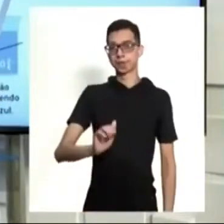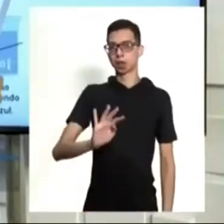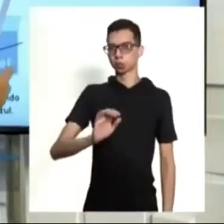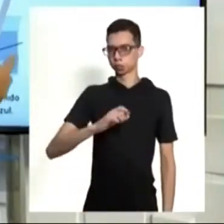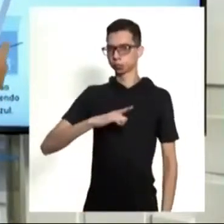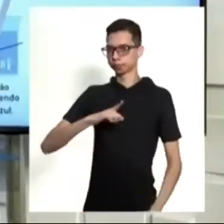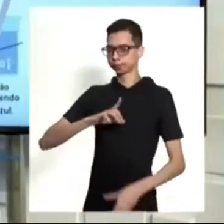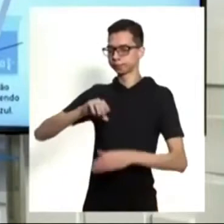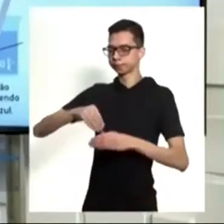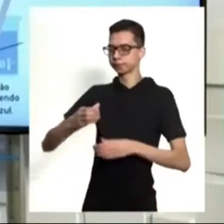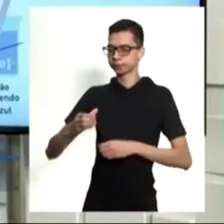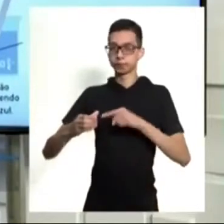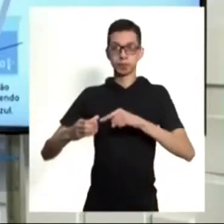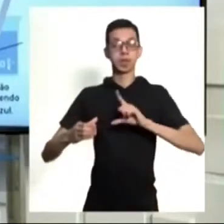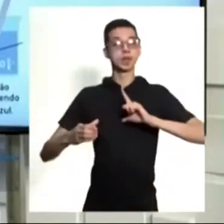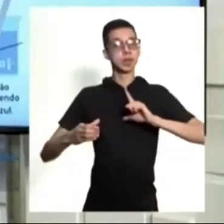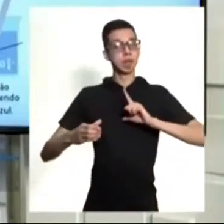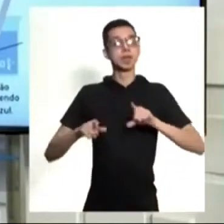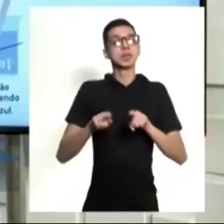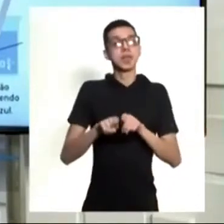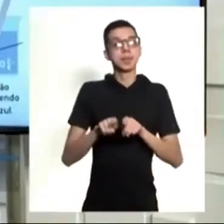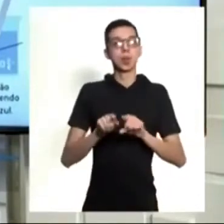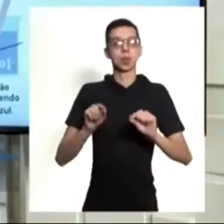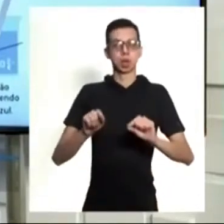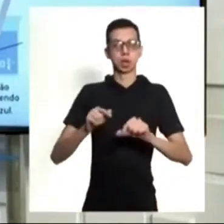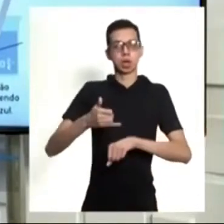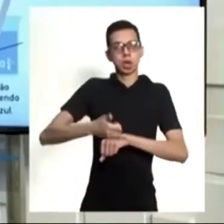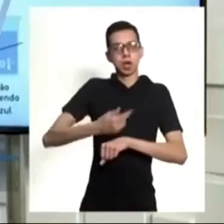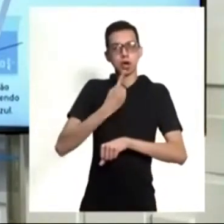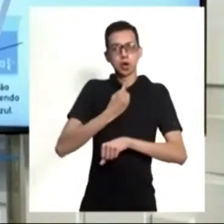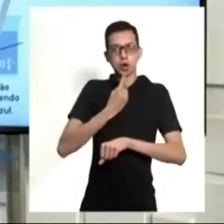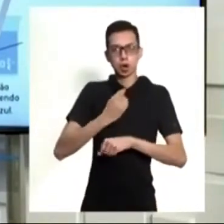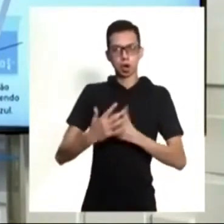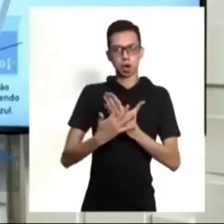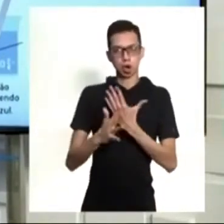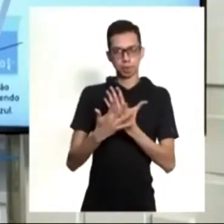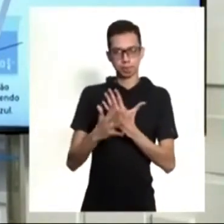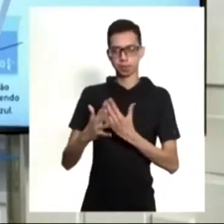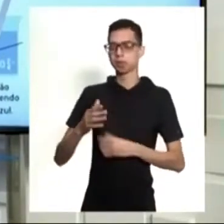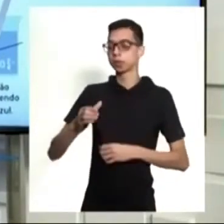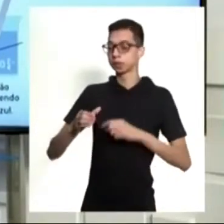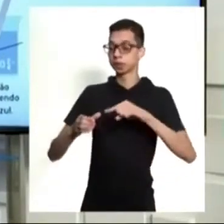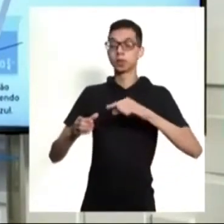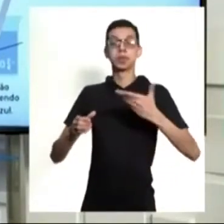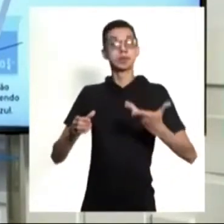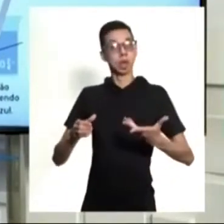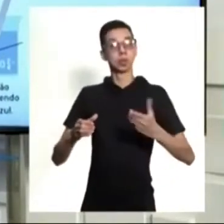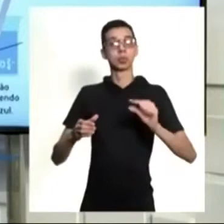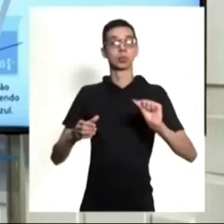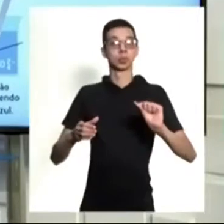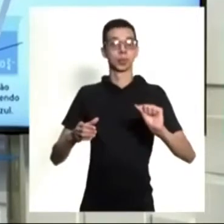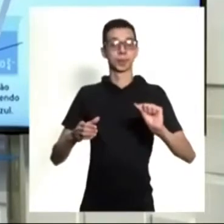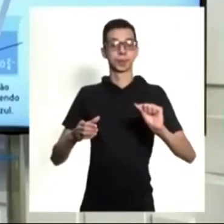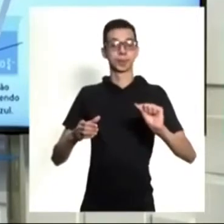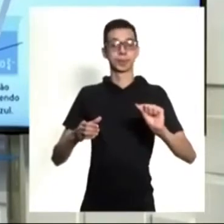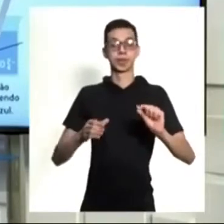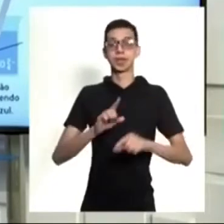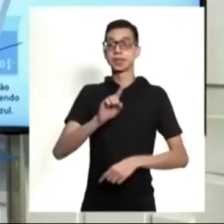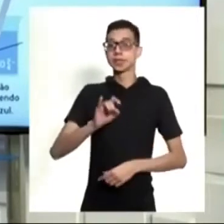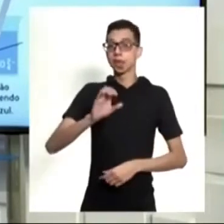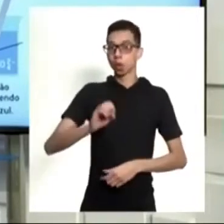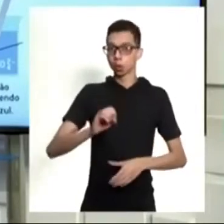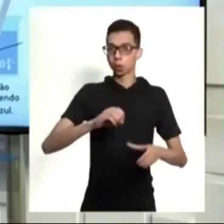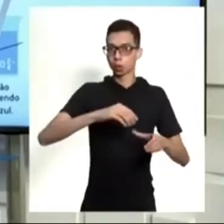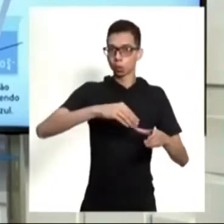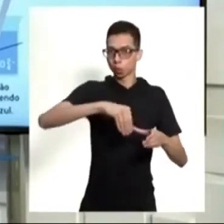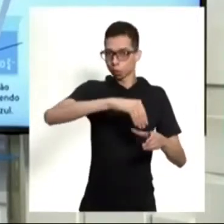temos a presença do cobre aqui dentro. Então olha só que interessante, ele coloca uma solução, né, de zinco e introduz aqui